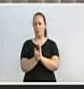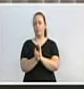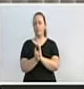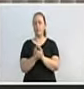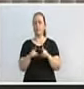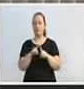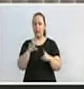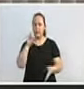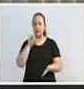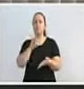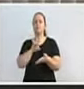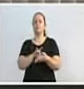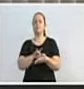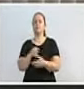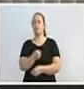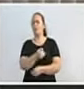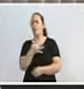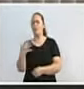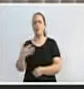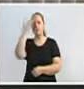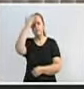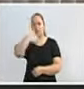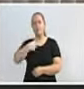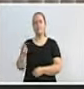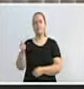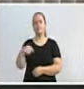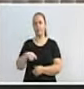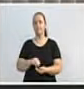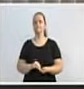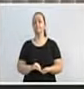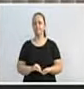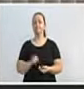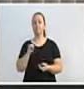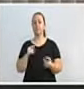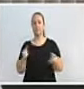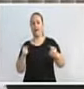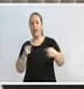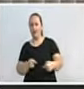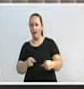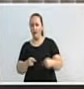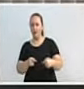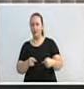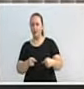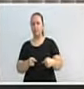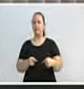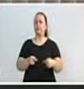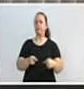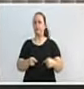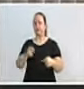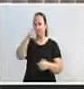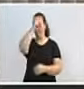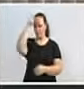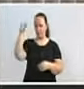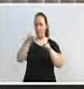fato, e são os números que comprovam isso, que quando você concorre com a máquina, a possibilidade de reeleição